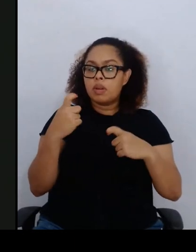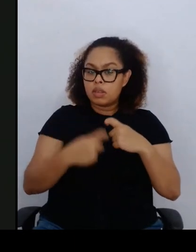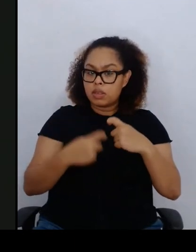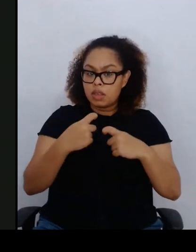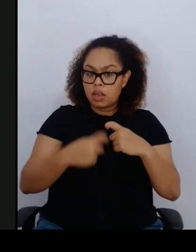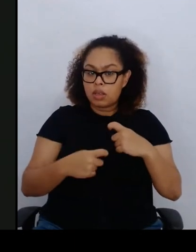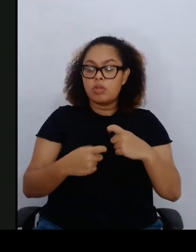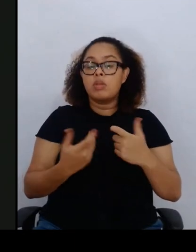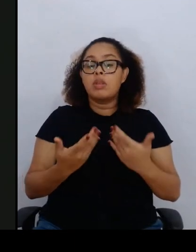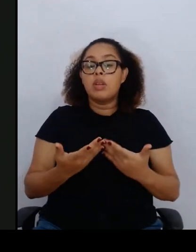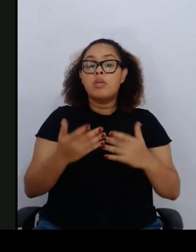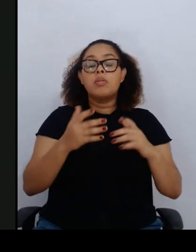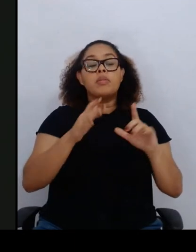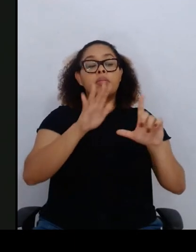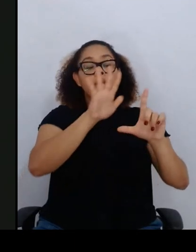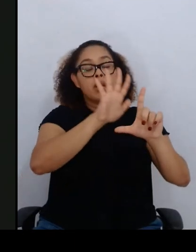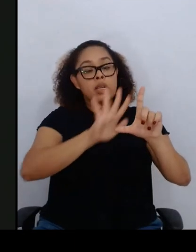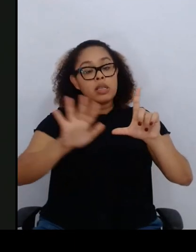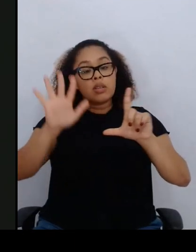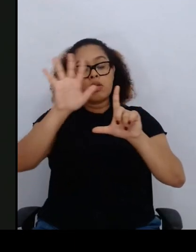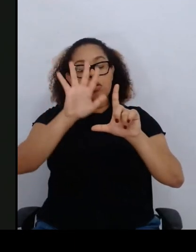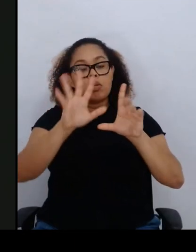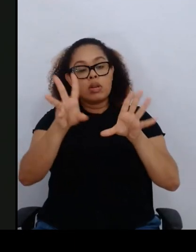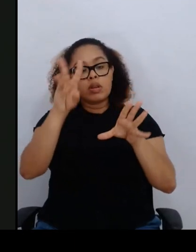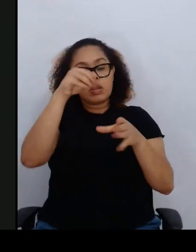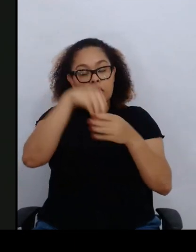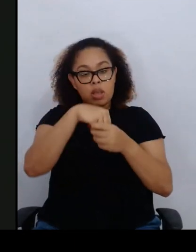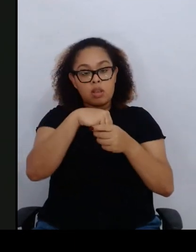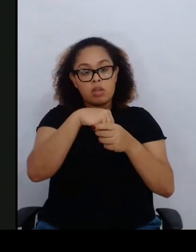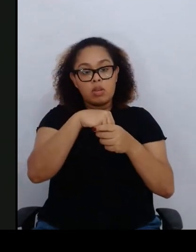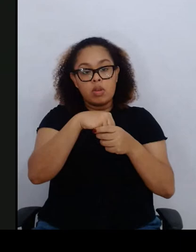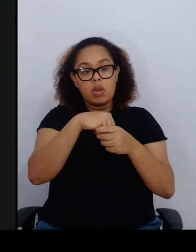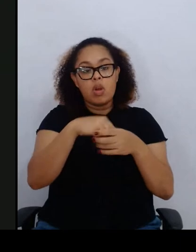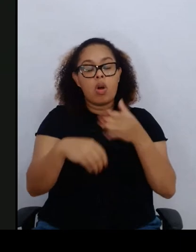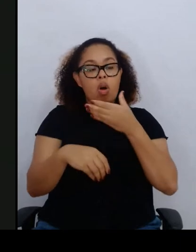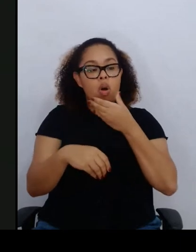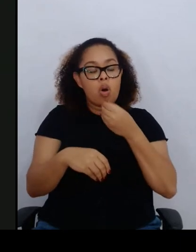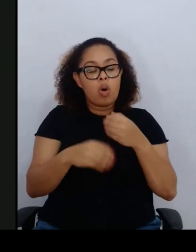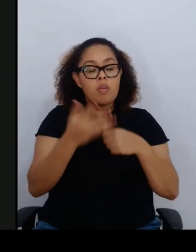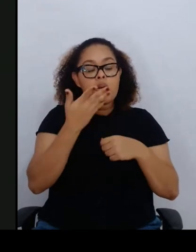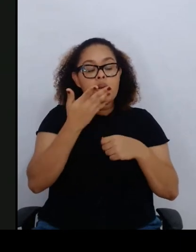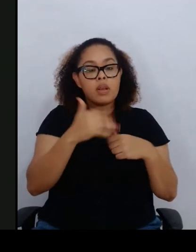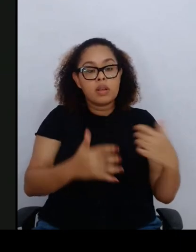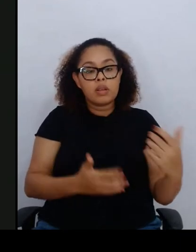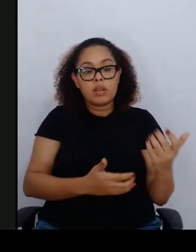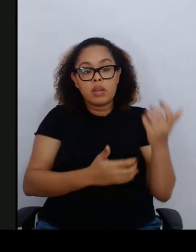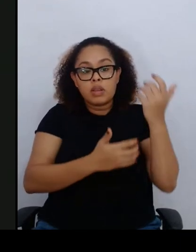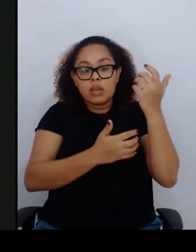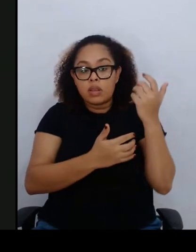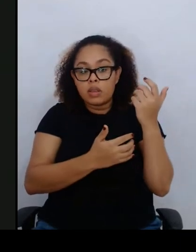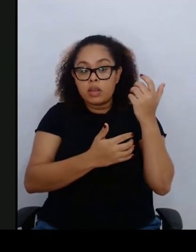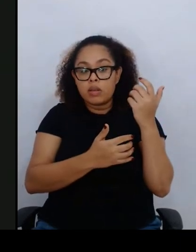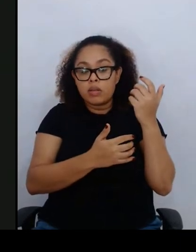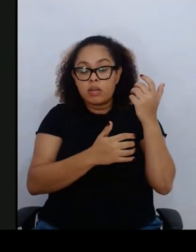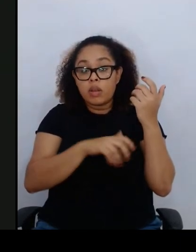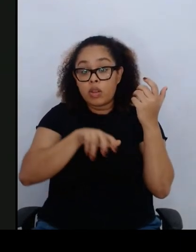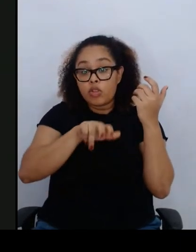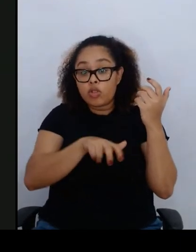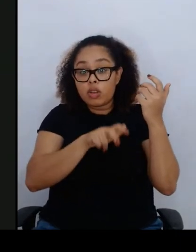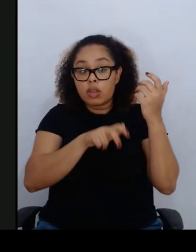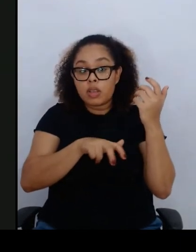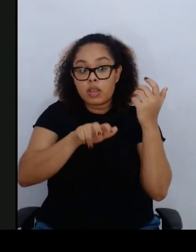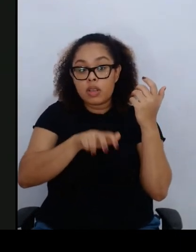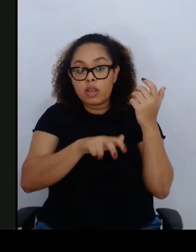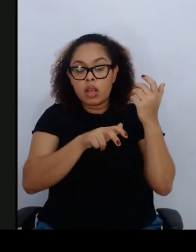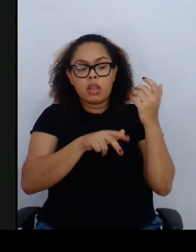figuras elas aparecem na obra homem carregando uma criança ao mesmo tempo em que a obra também parece na sua intimidade na sua